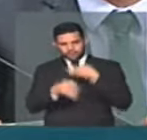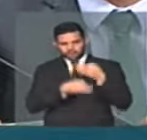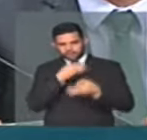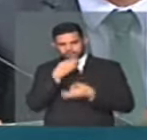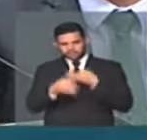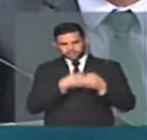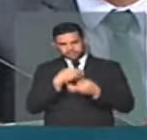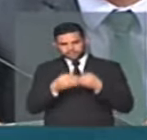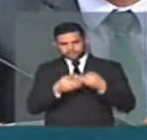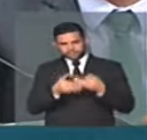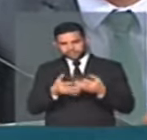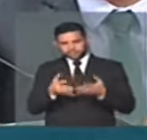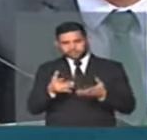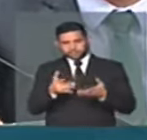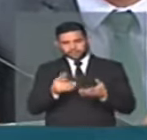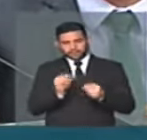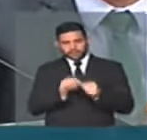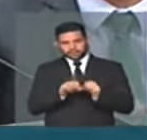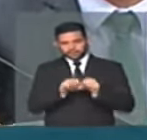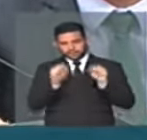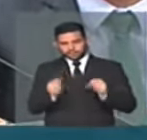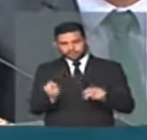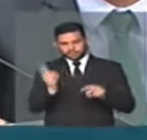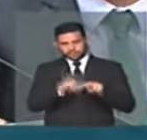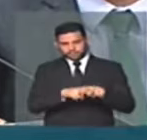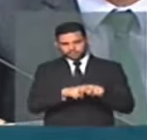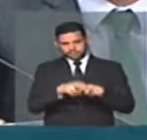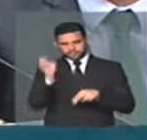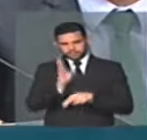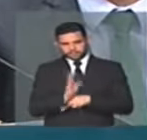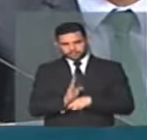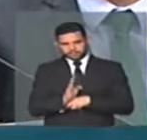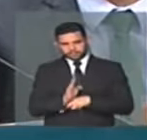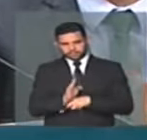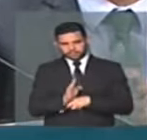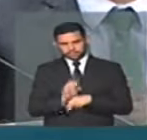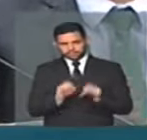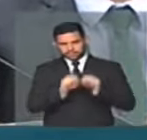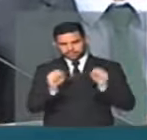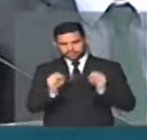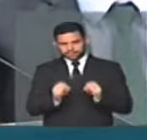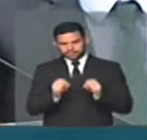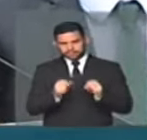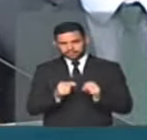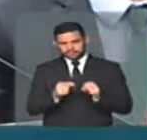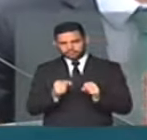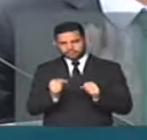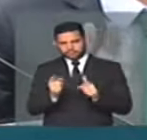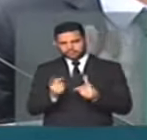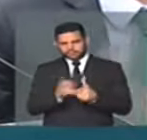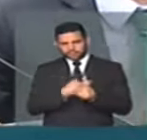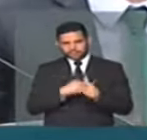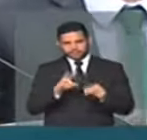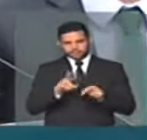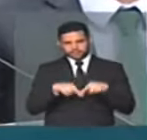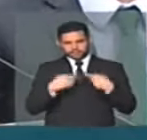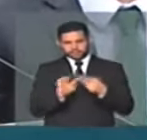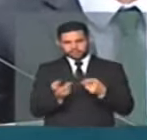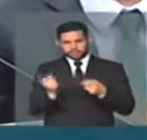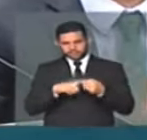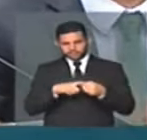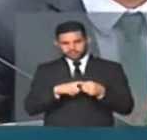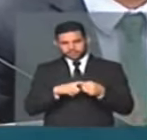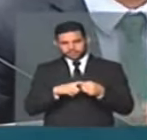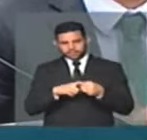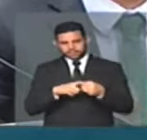críticas agudas e contundentes ao sistema penitenciário brasileiro. Sistema falido, sistema que não